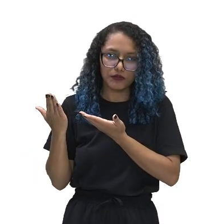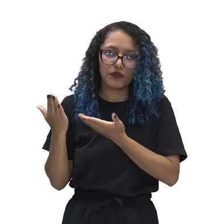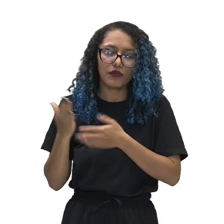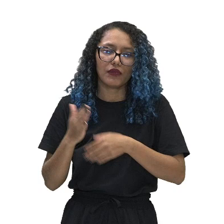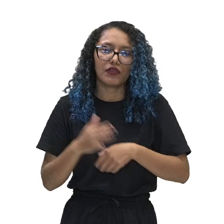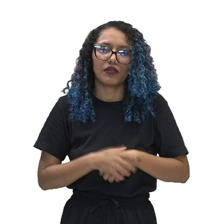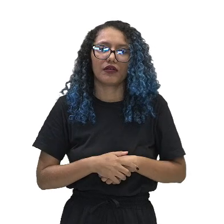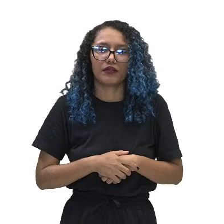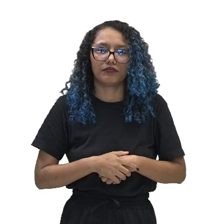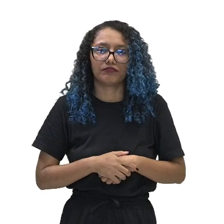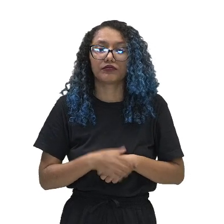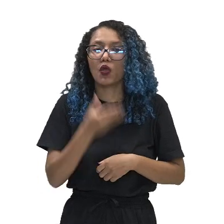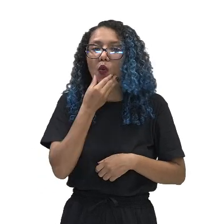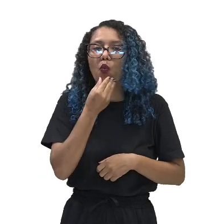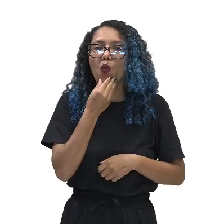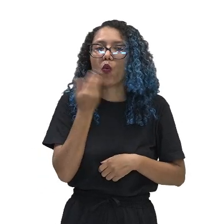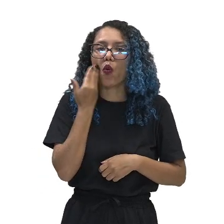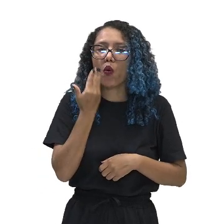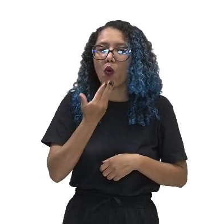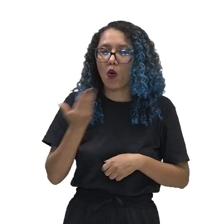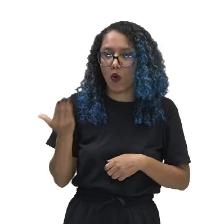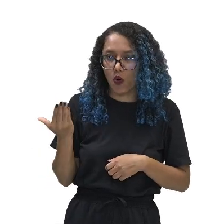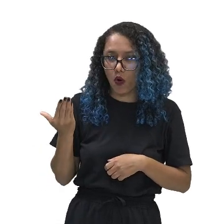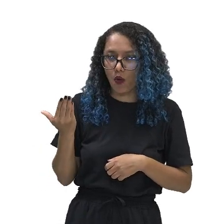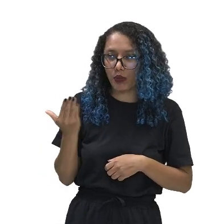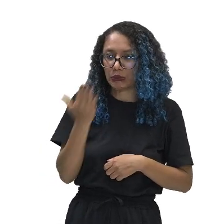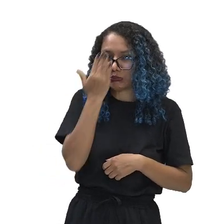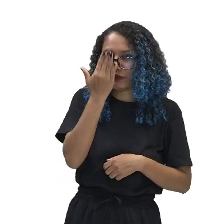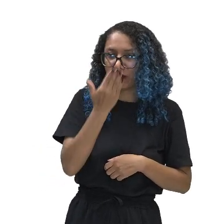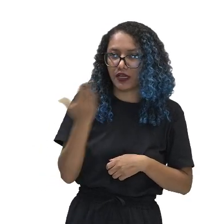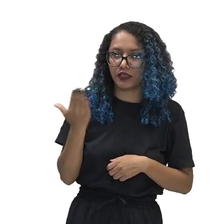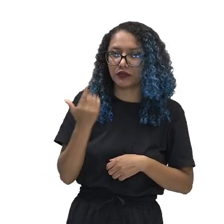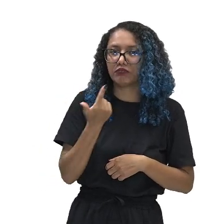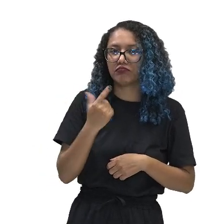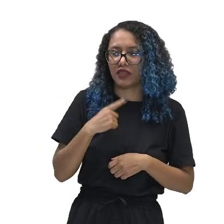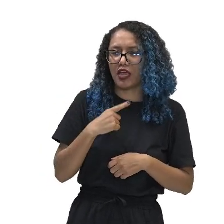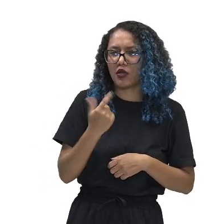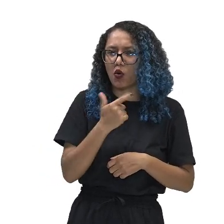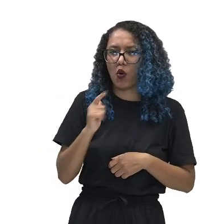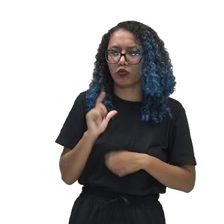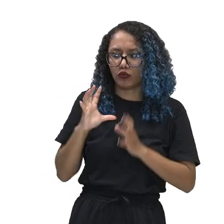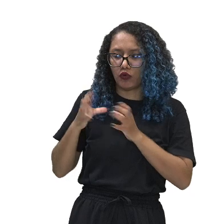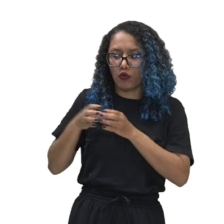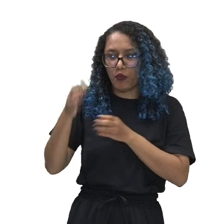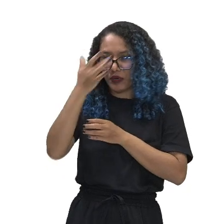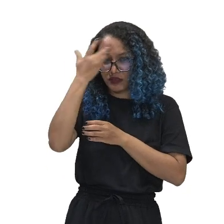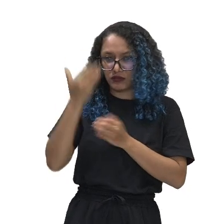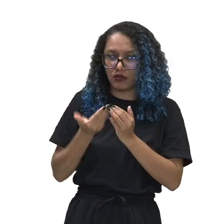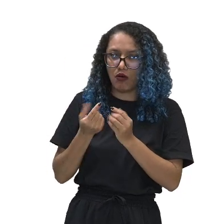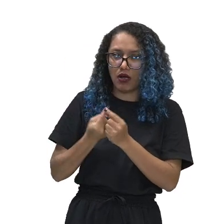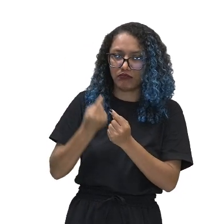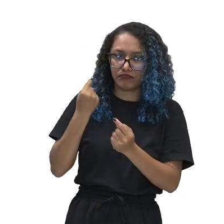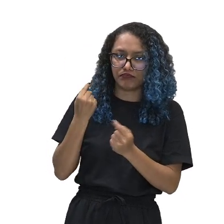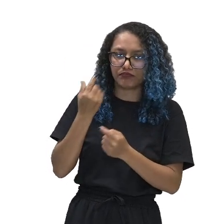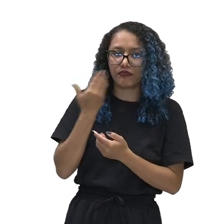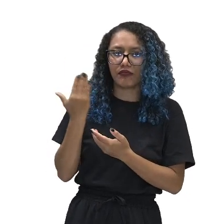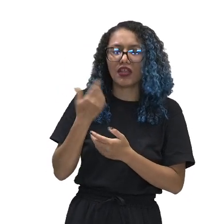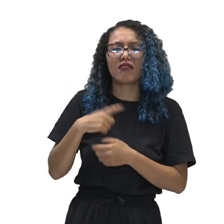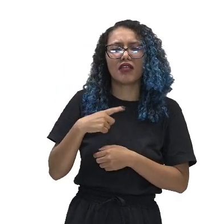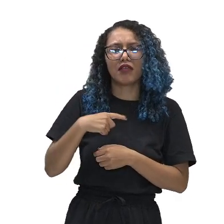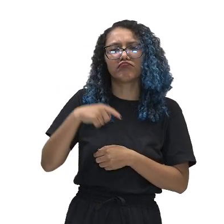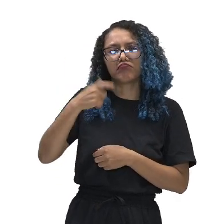aí um homem na frente aí de outras pessoas, representando, ele está usando uma